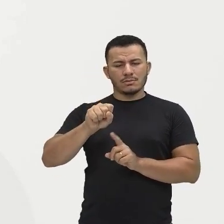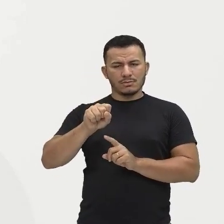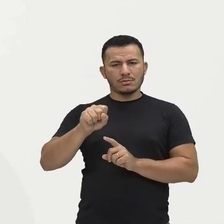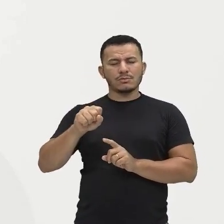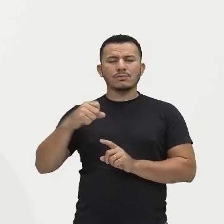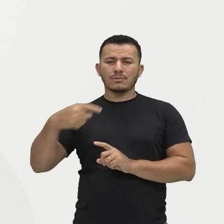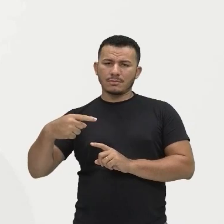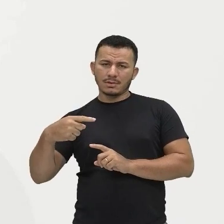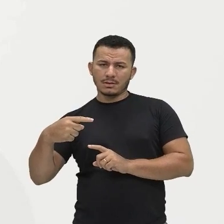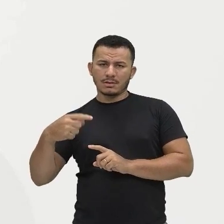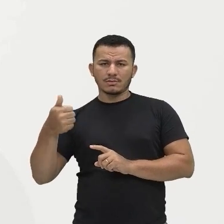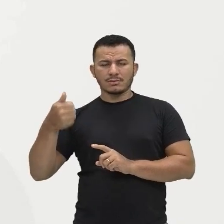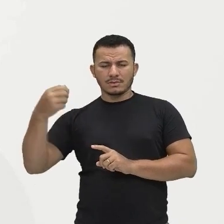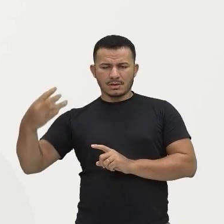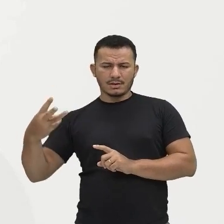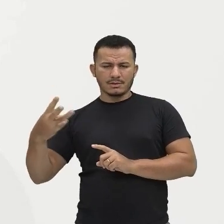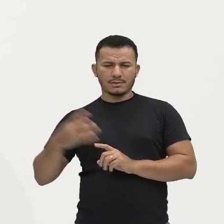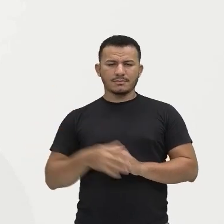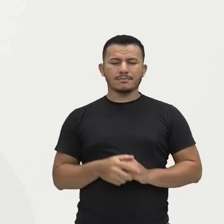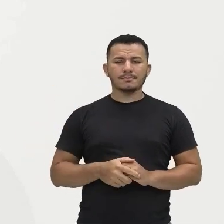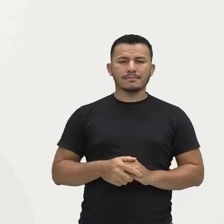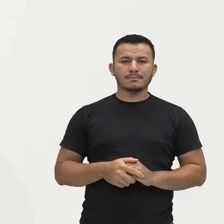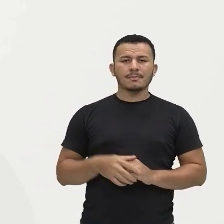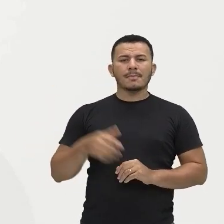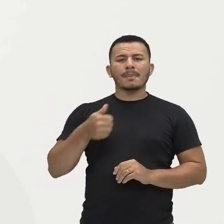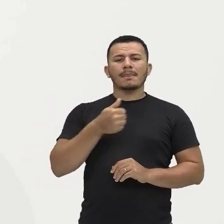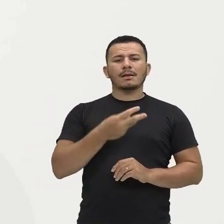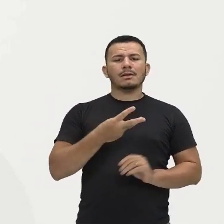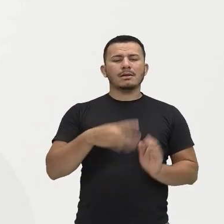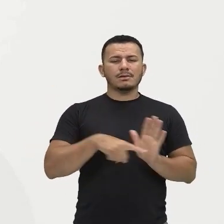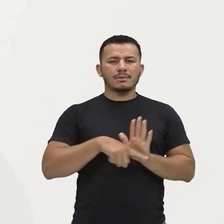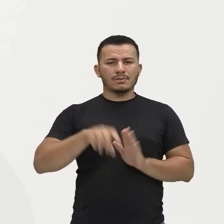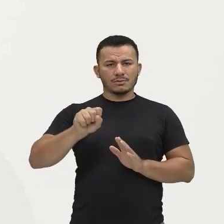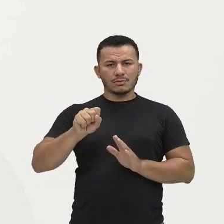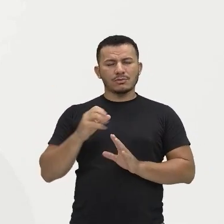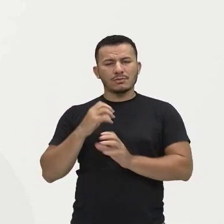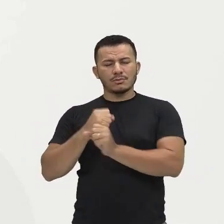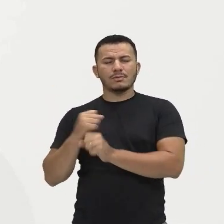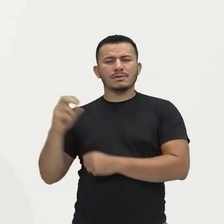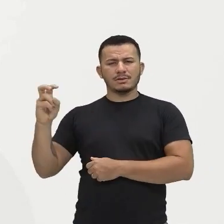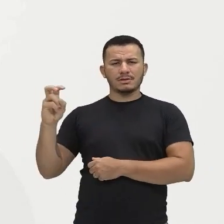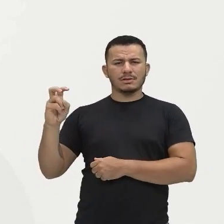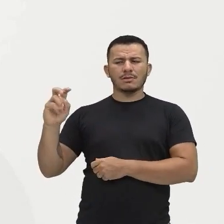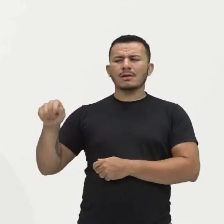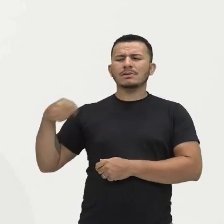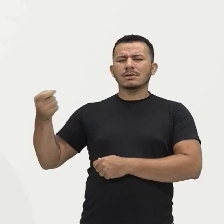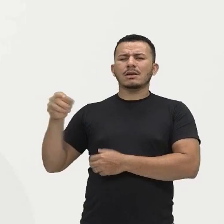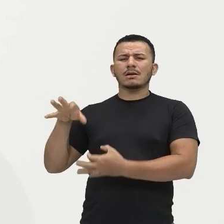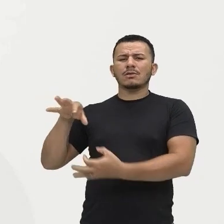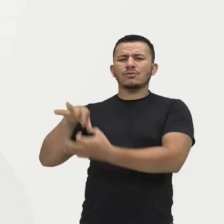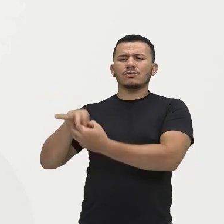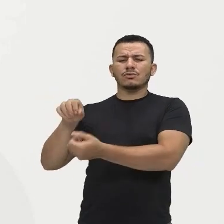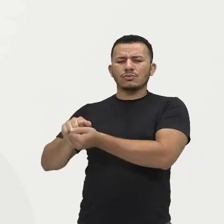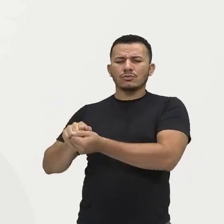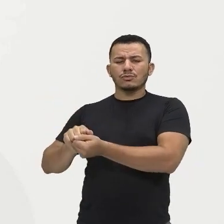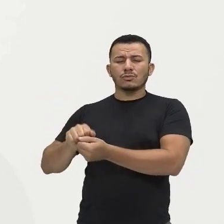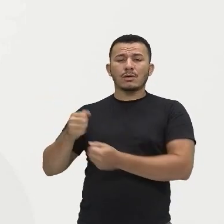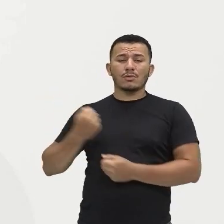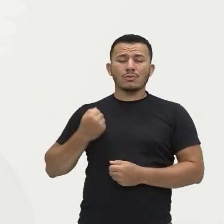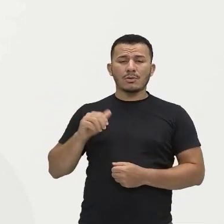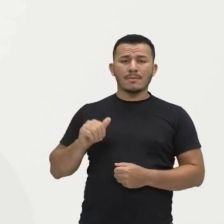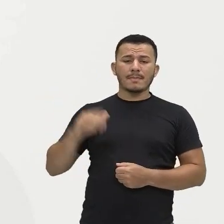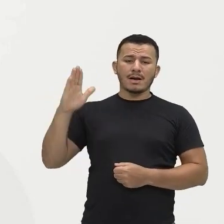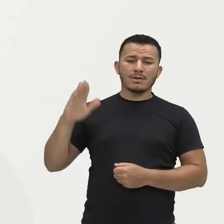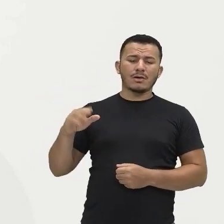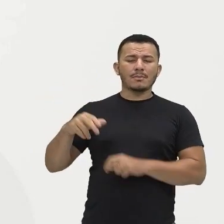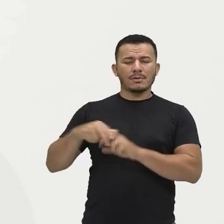sinais diferentes. Subtraem os números. 13 menos 8 dá 5. Qual é o sinal que vai ficar? Do maior em módulo, portanto, ficando